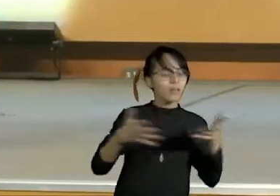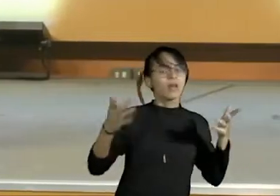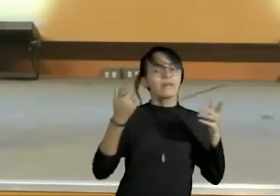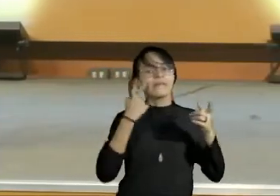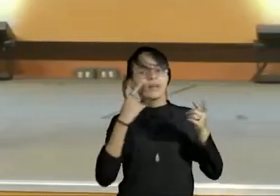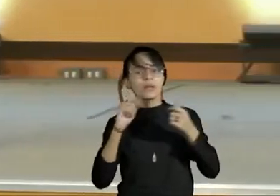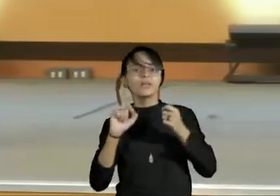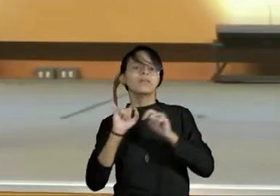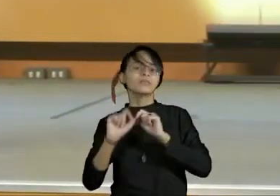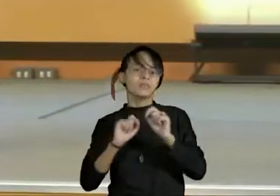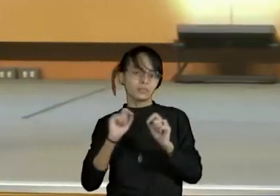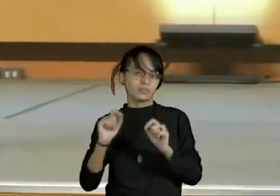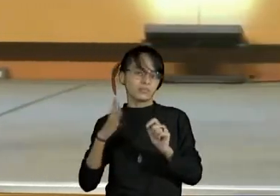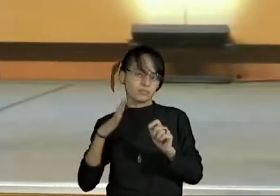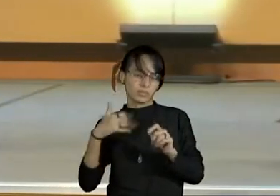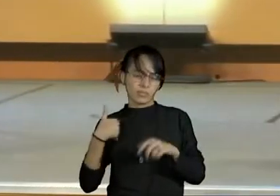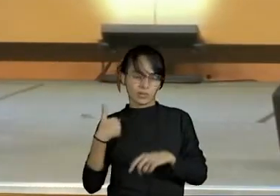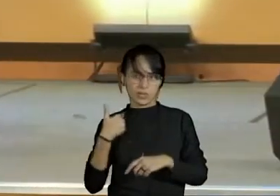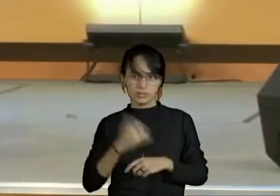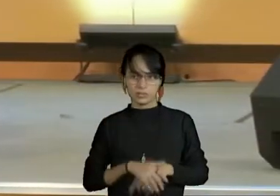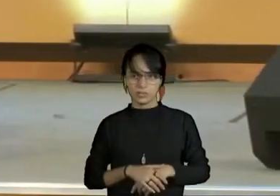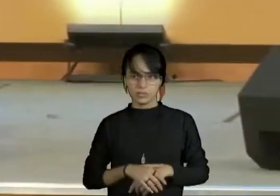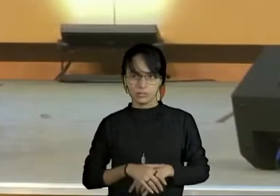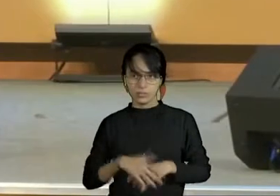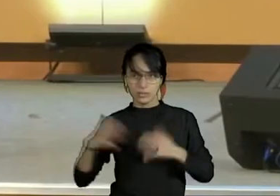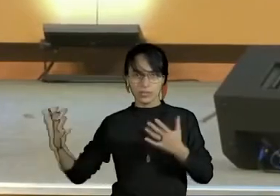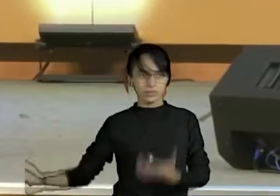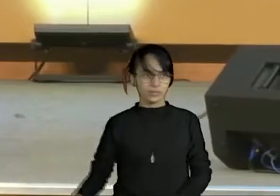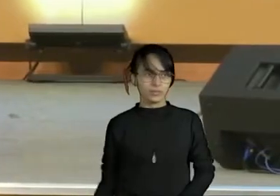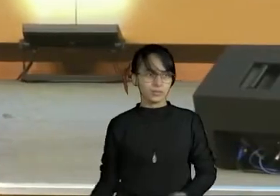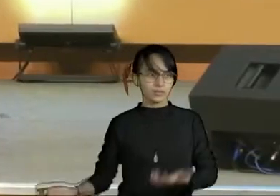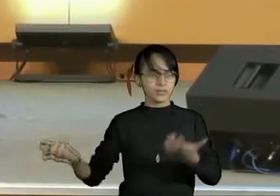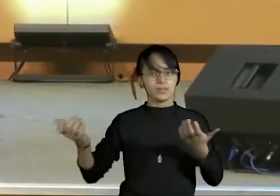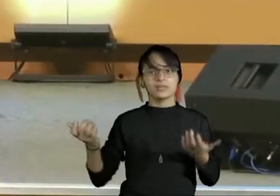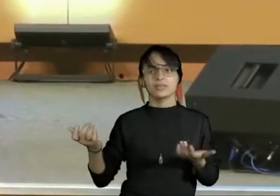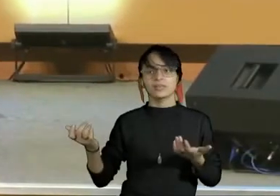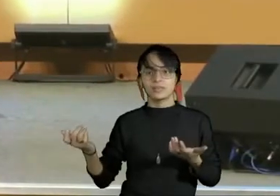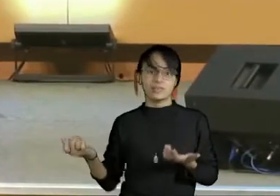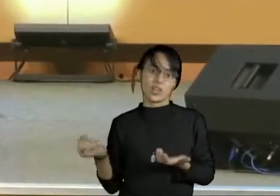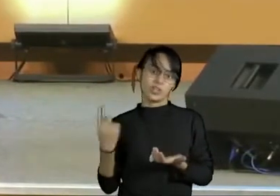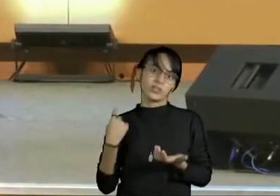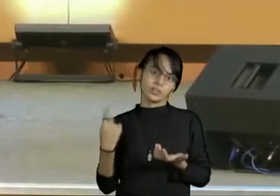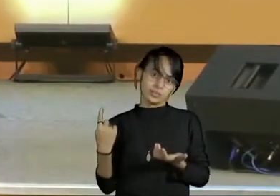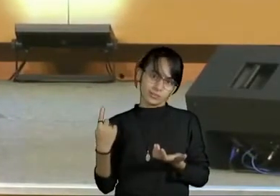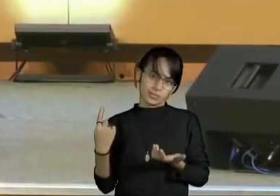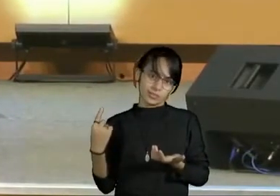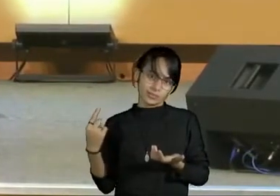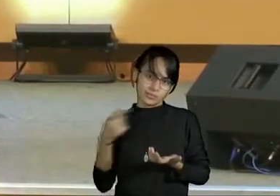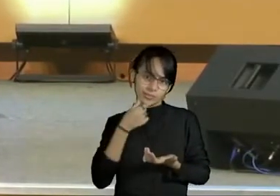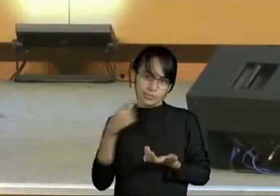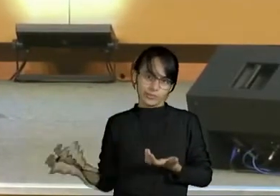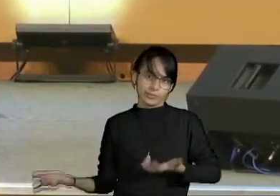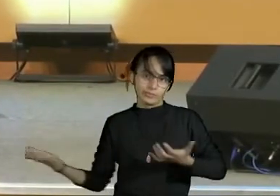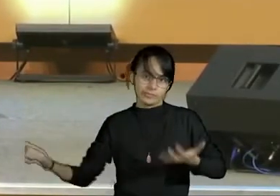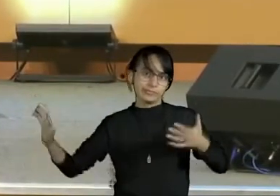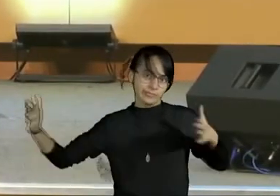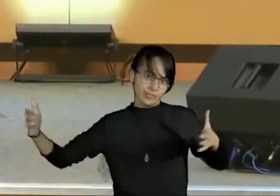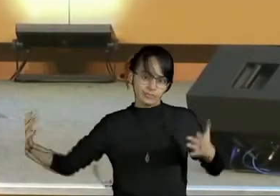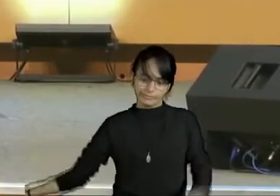lá onde for que ele trabalhasse. Pega o menino no colo, já é estranho uma mulher pegar um menino desse tamanho no